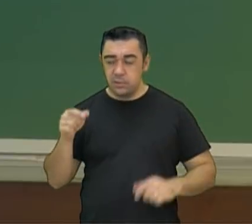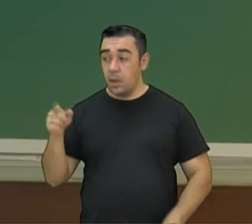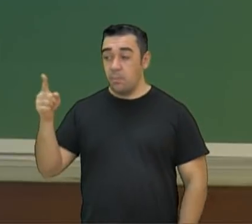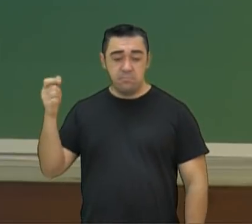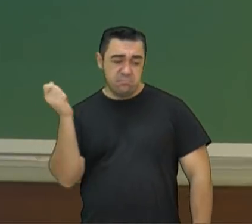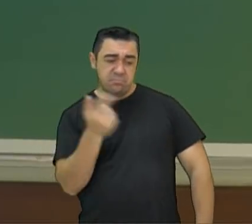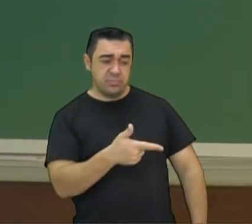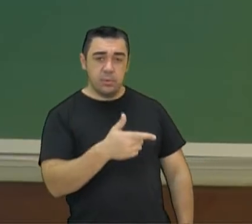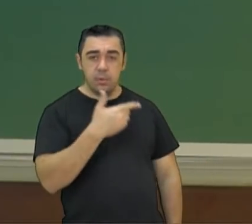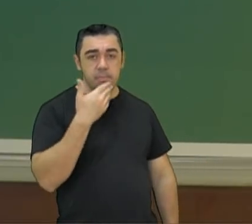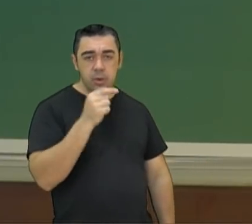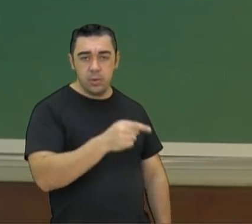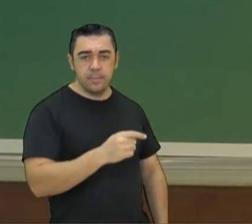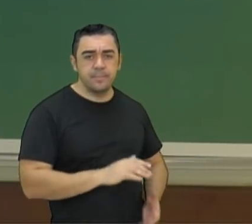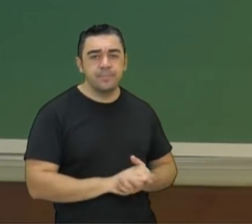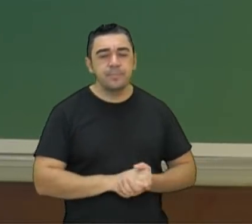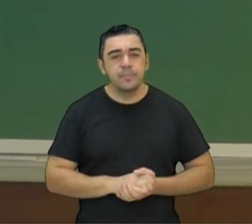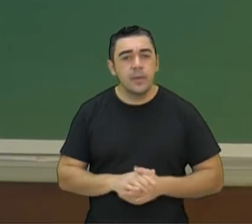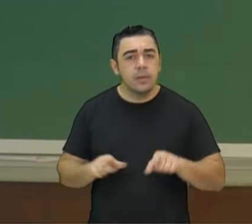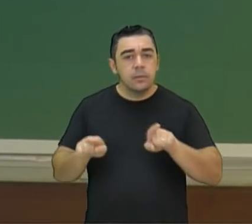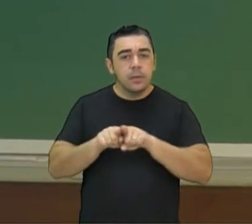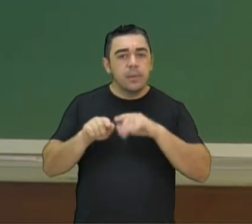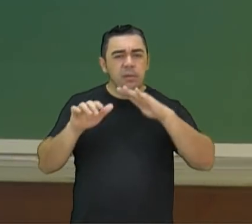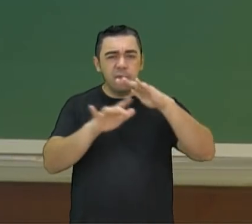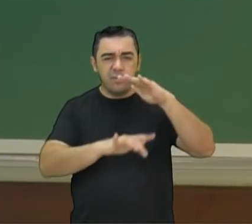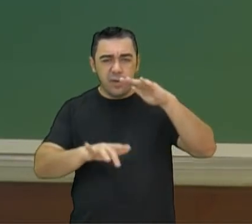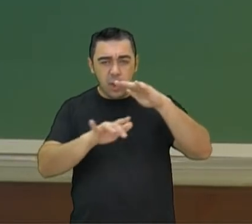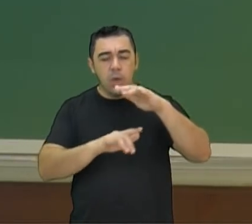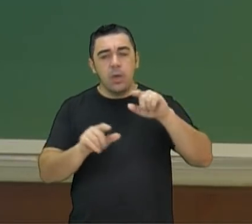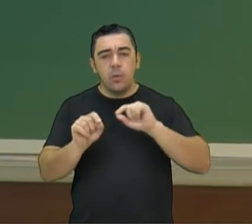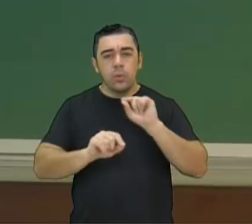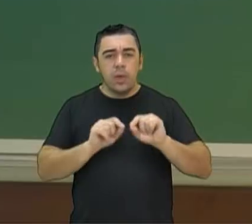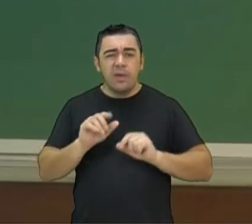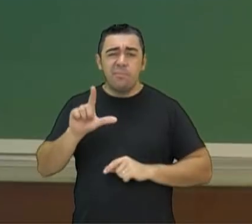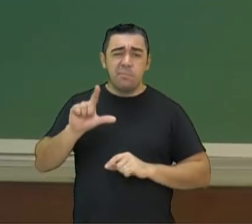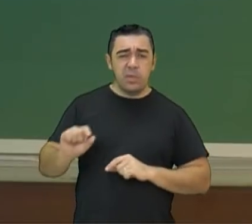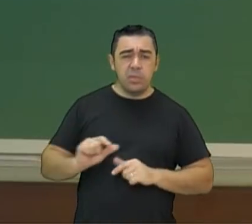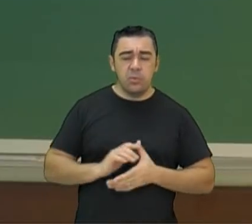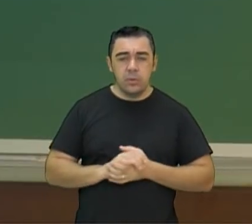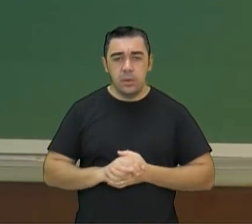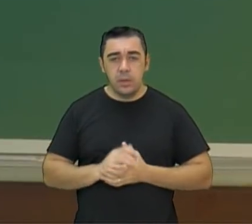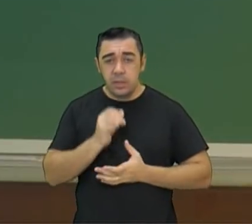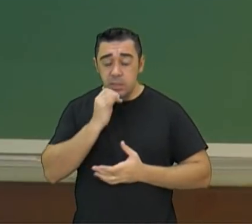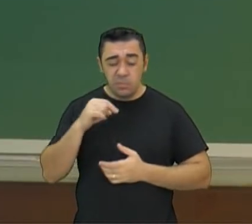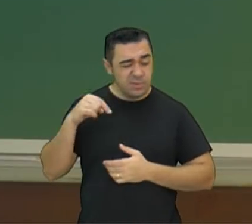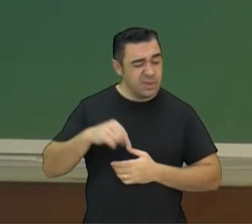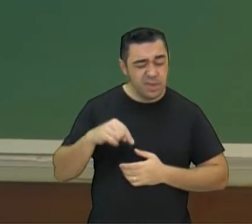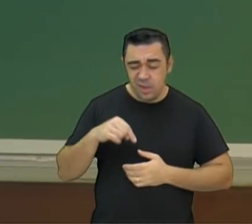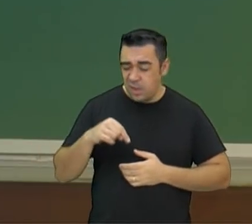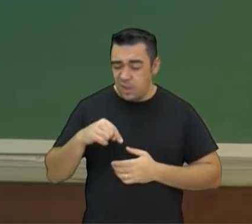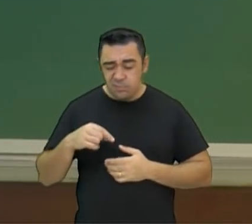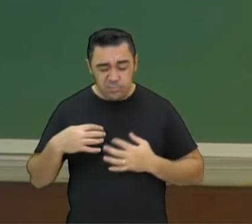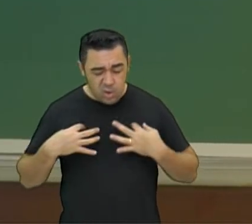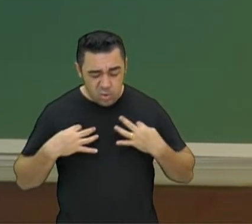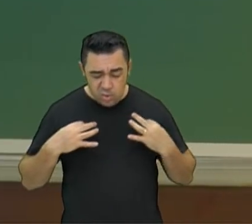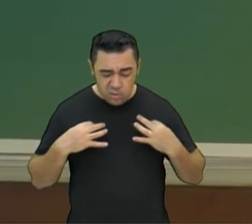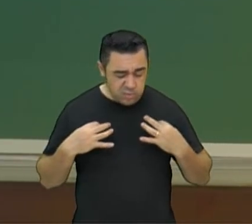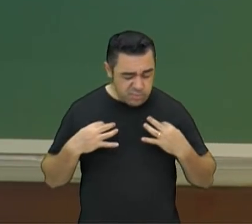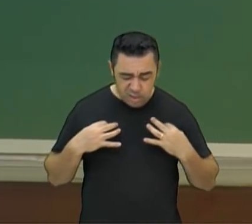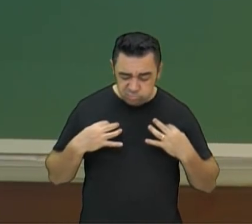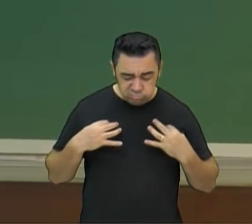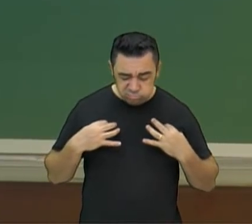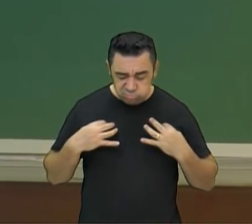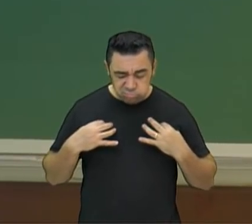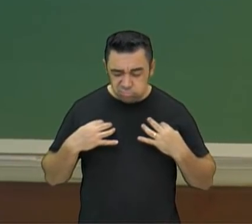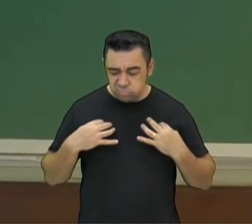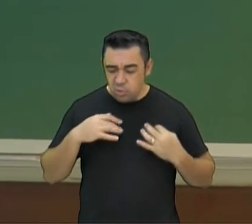superioridade. E de inferioridade, a gente tem menos do que, né? Eu posso dizer essa saia é menos atrativa do